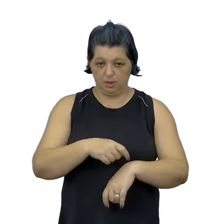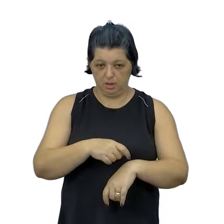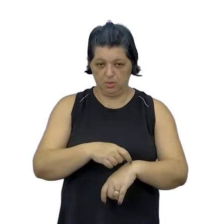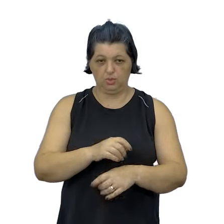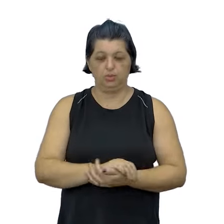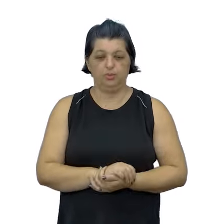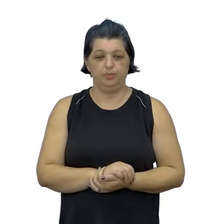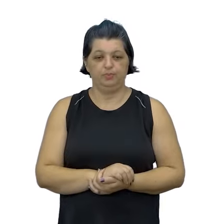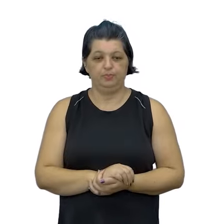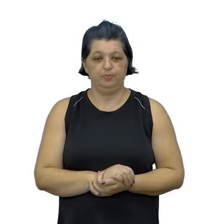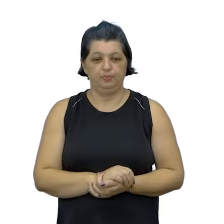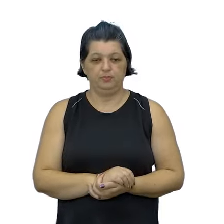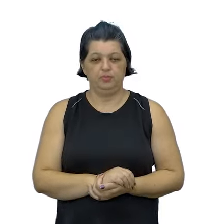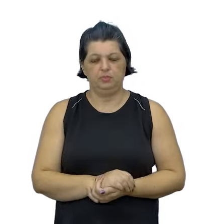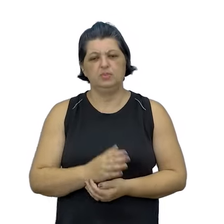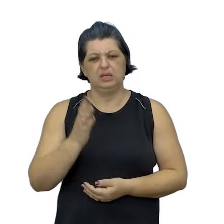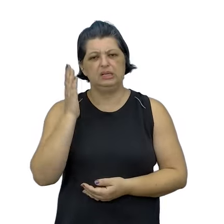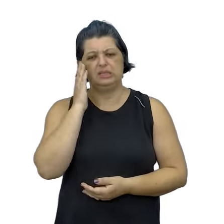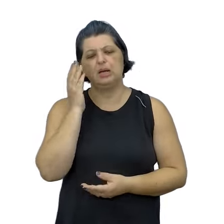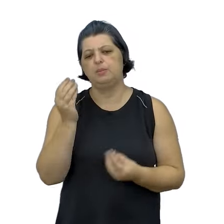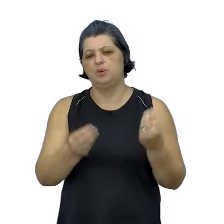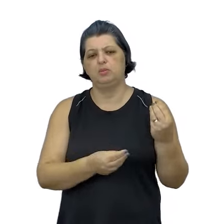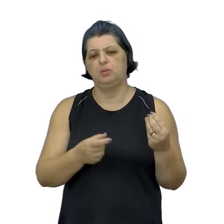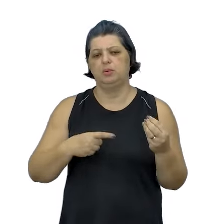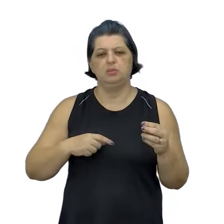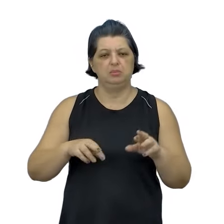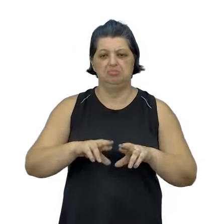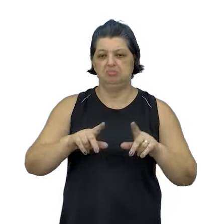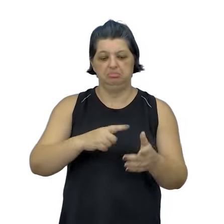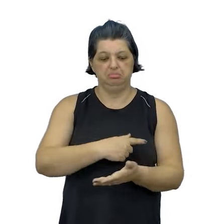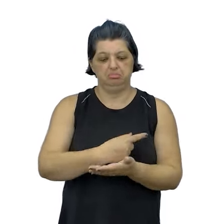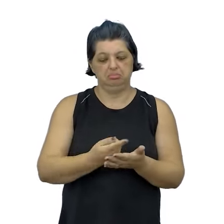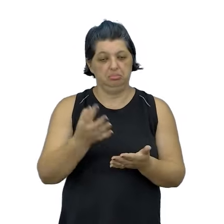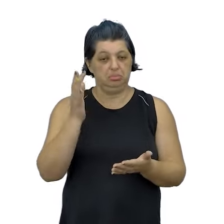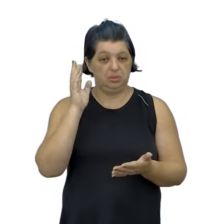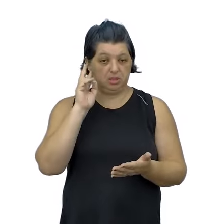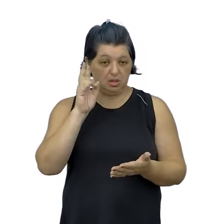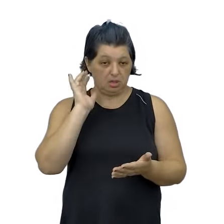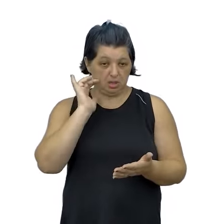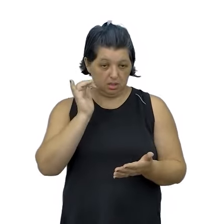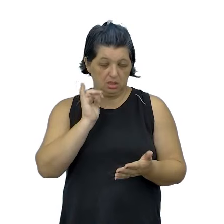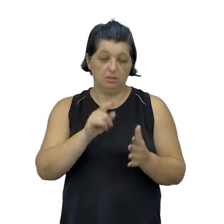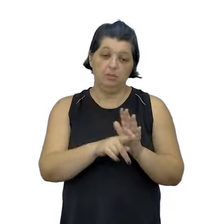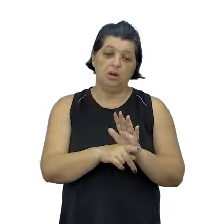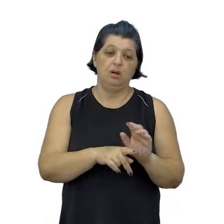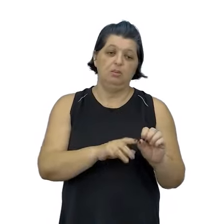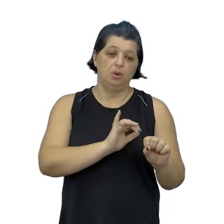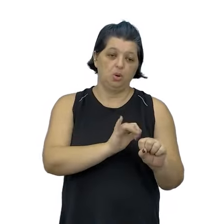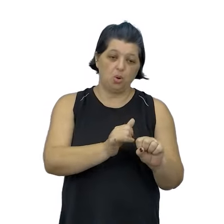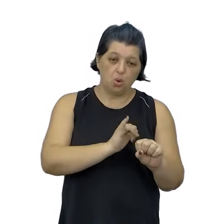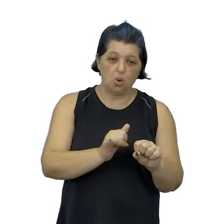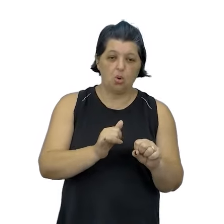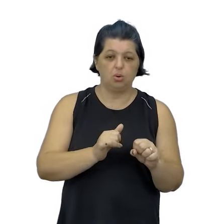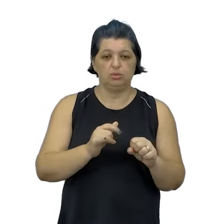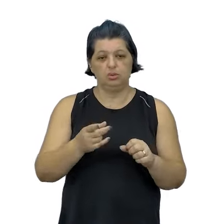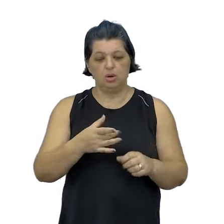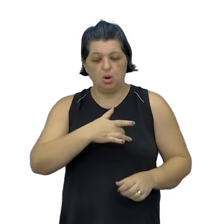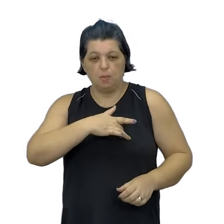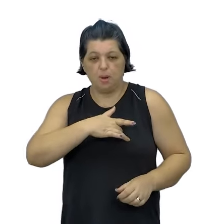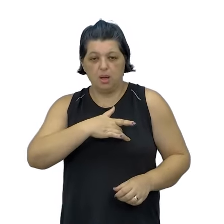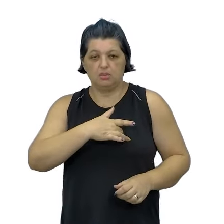conseguir diferenciar, apesar dos dois serem um gênero narrativo, mas o romance de um conto, né?